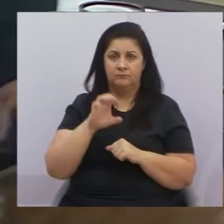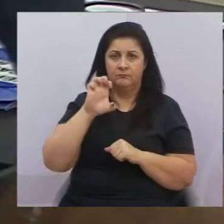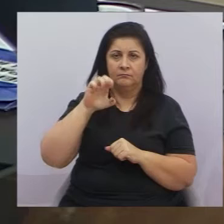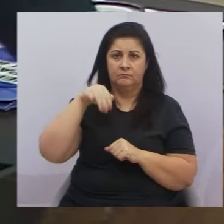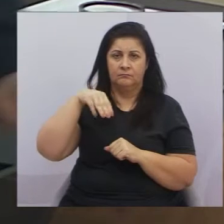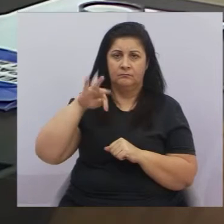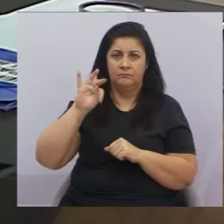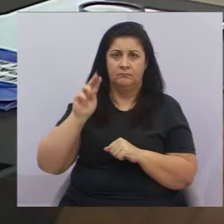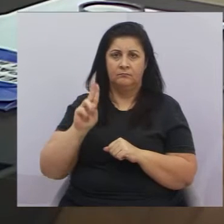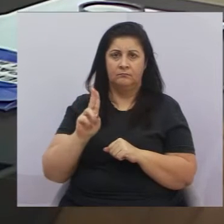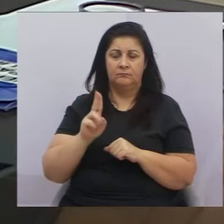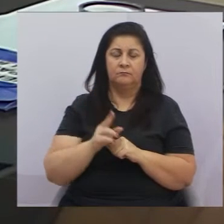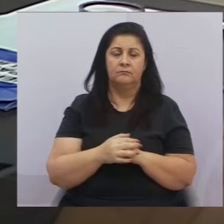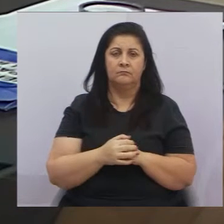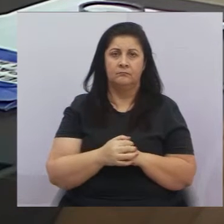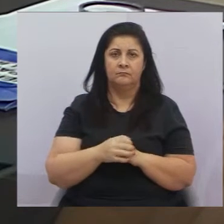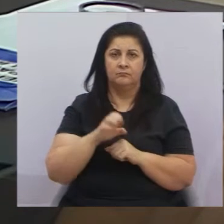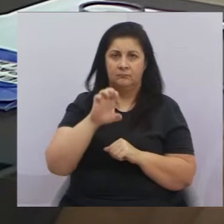MTU,